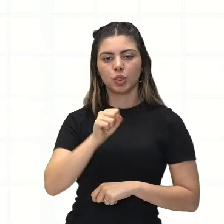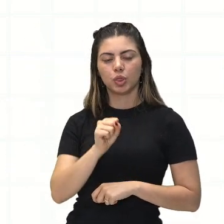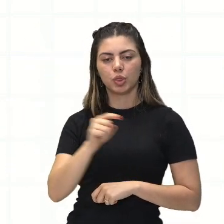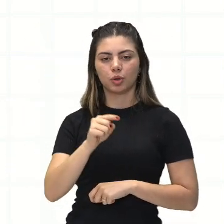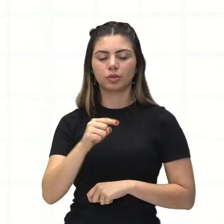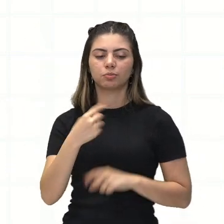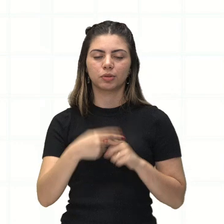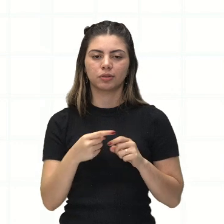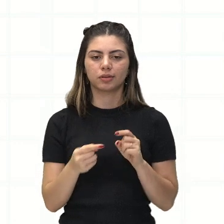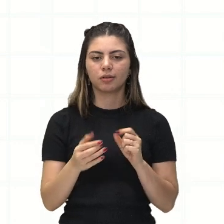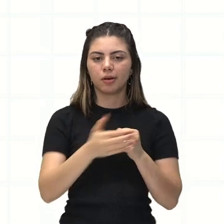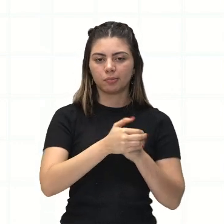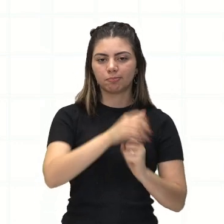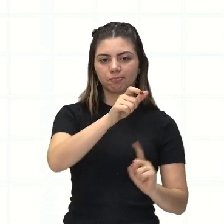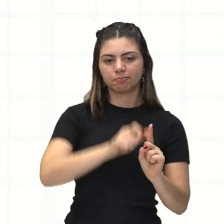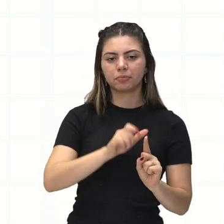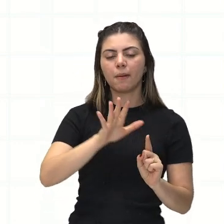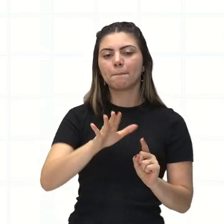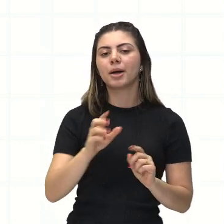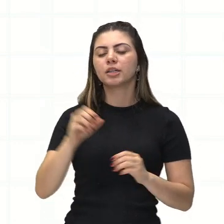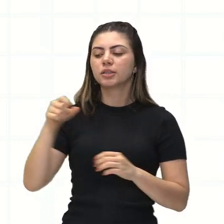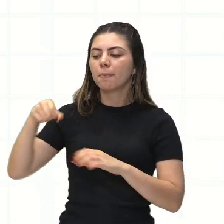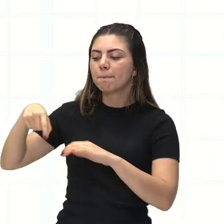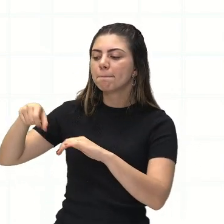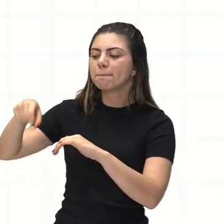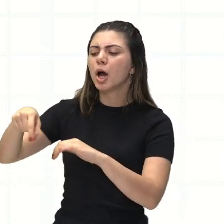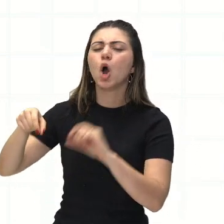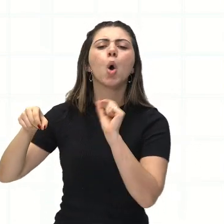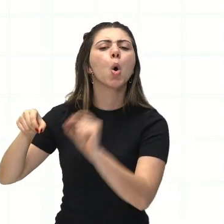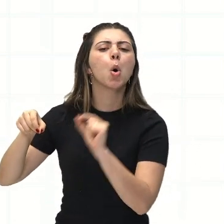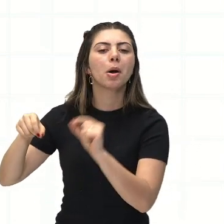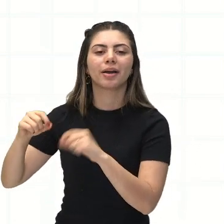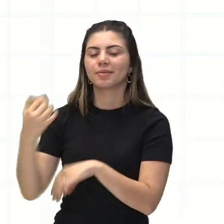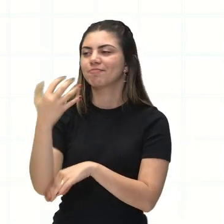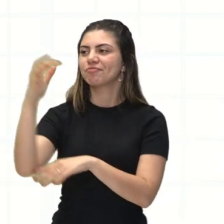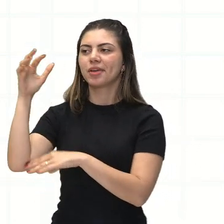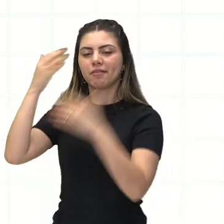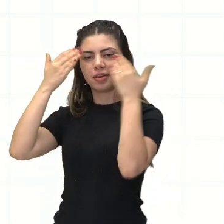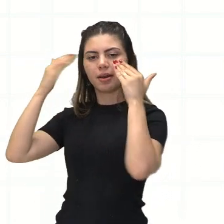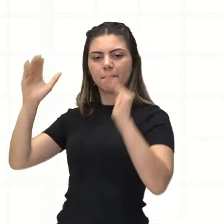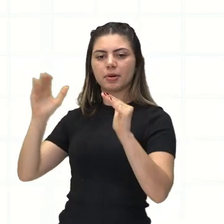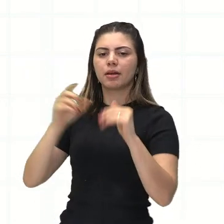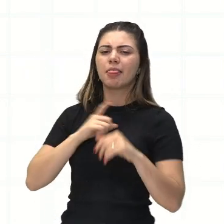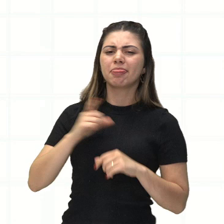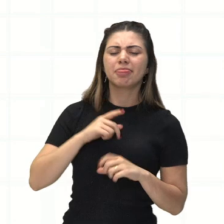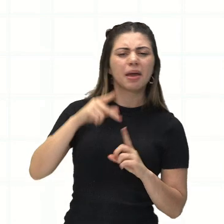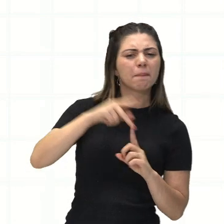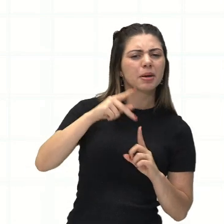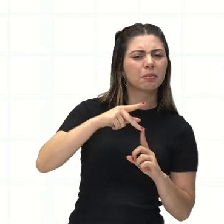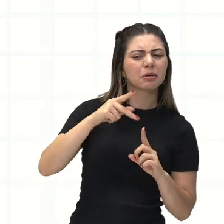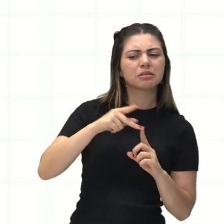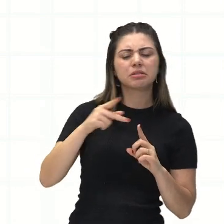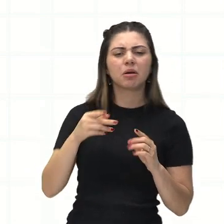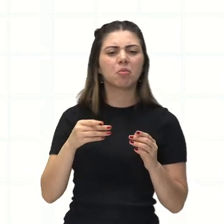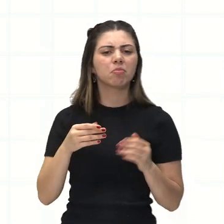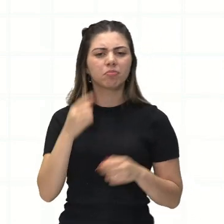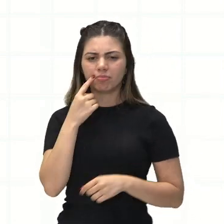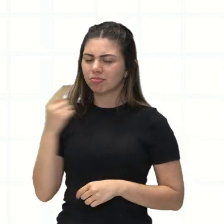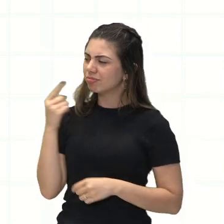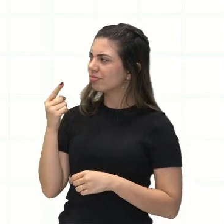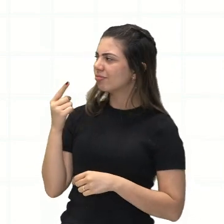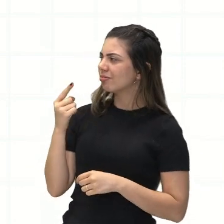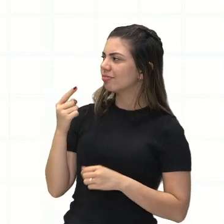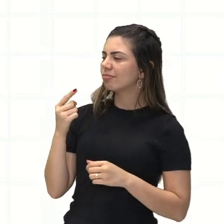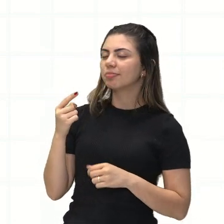o quê? Aí eu chego à resposta, árvores no parque. Tem alguma preposição nesse espaço bem aqui?